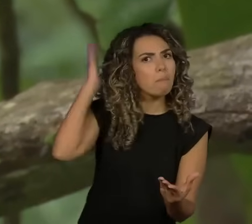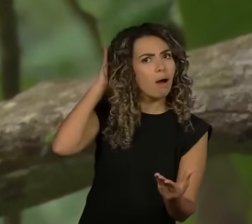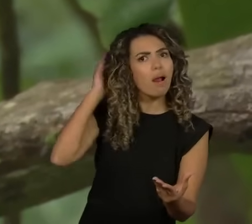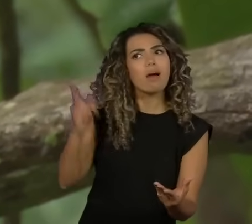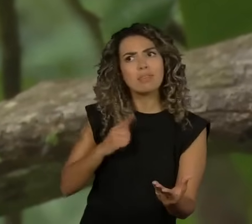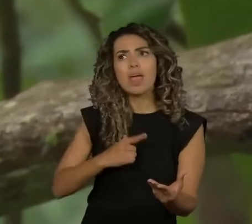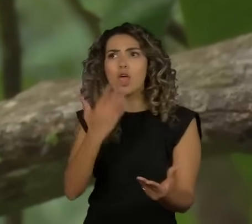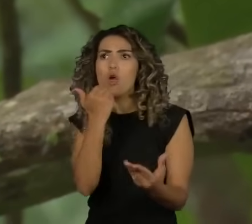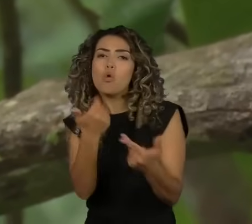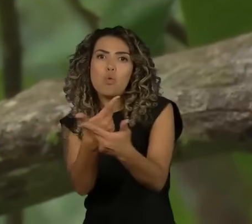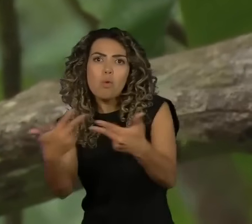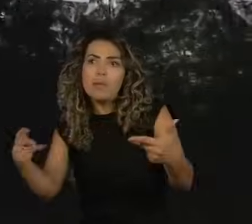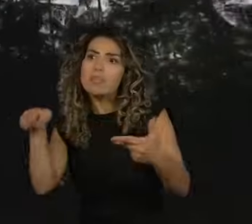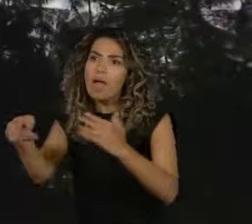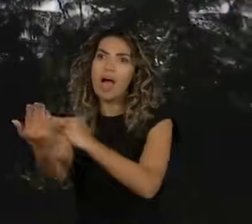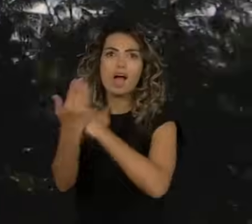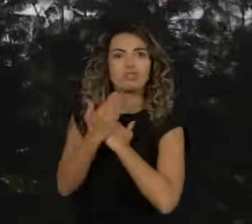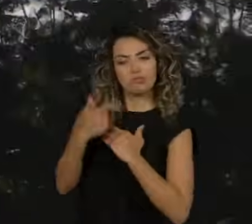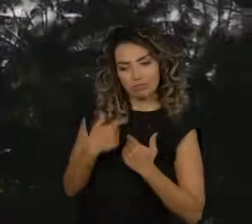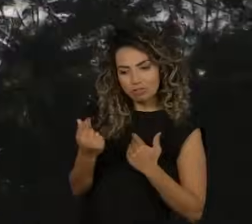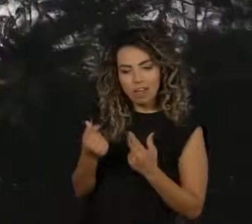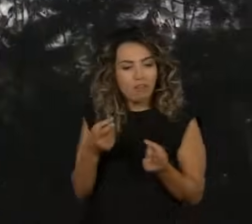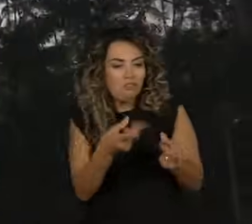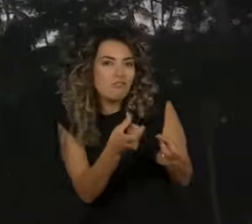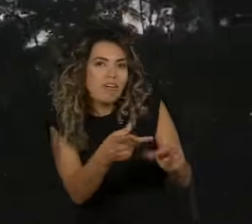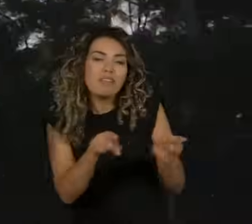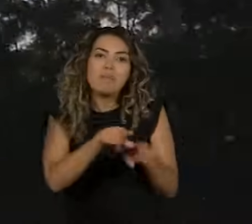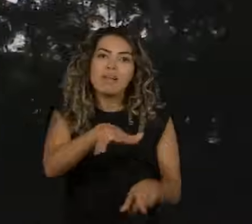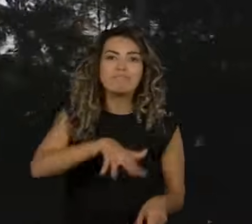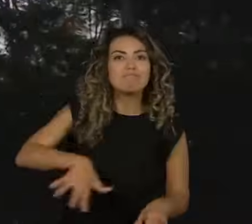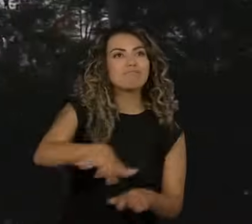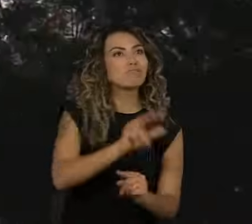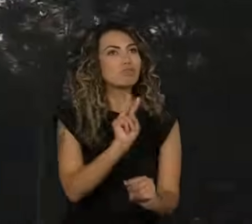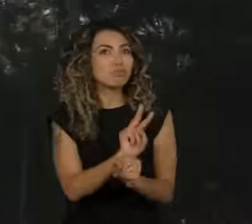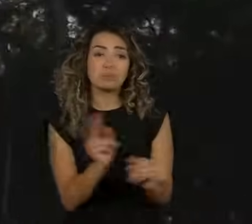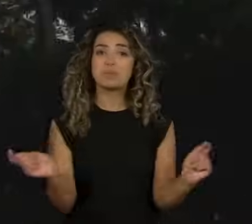renda e ajudam a preservar a floresta amazônica.